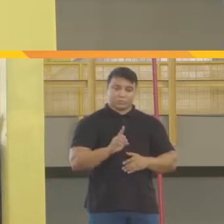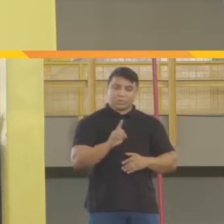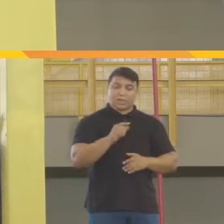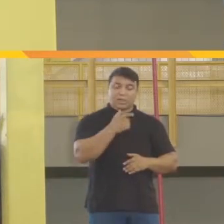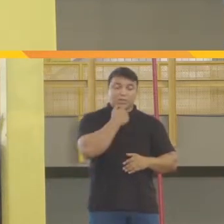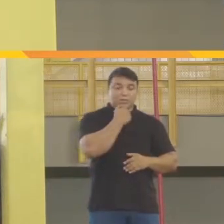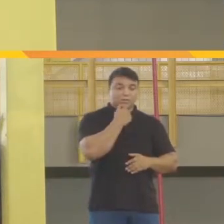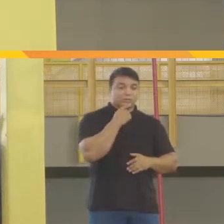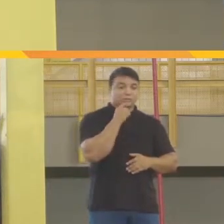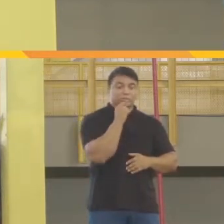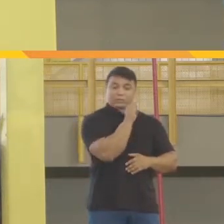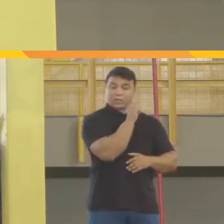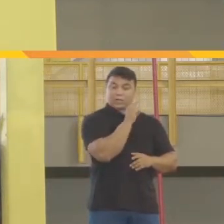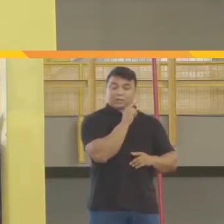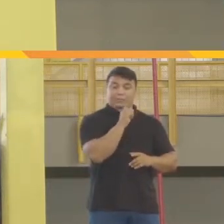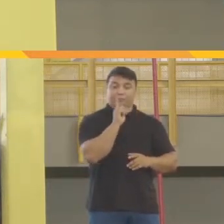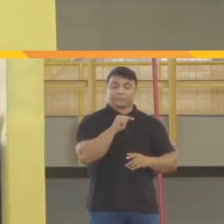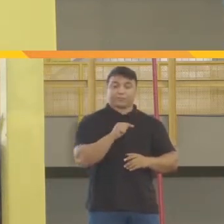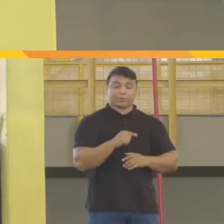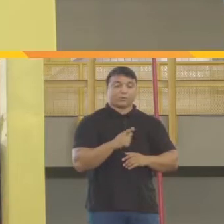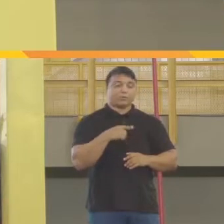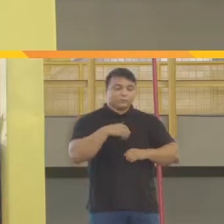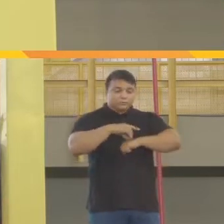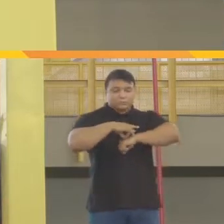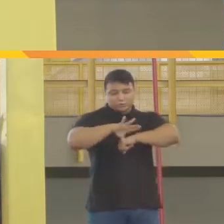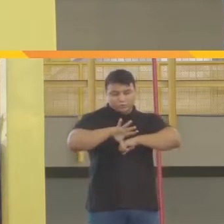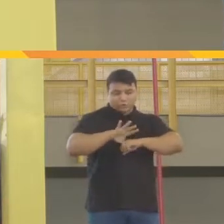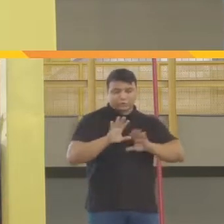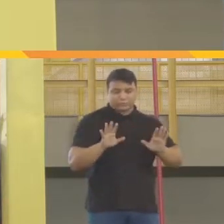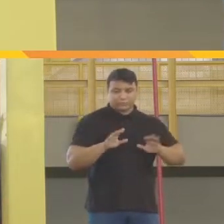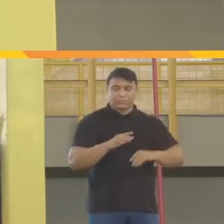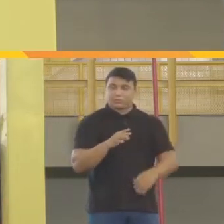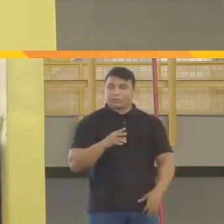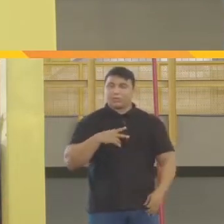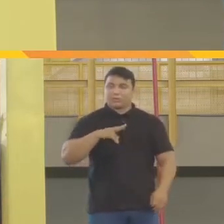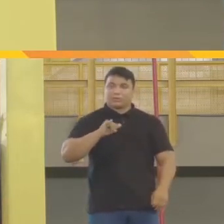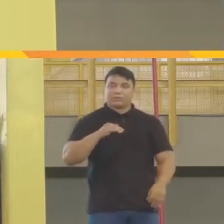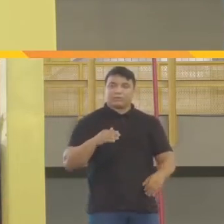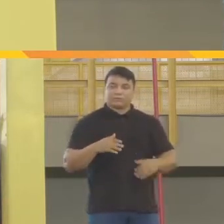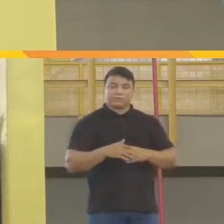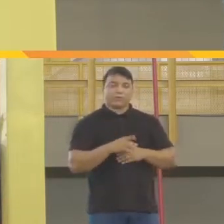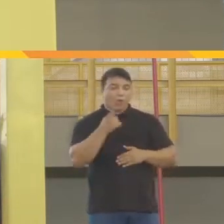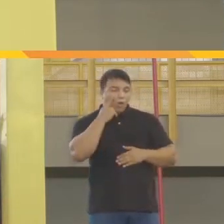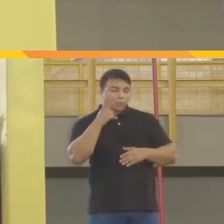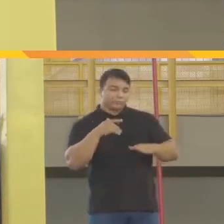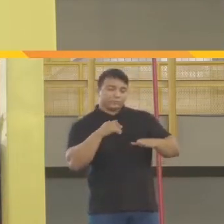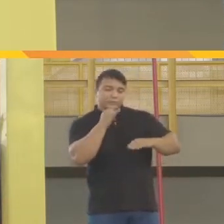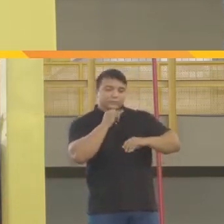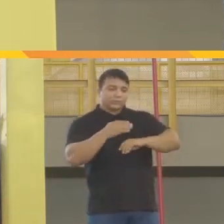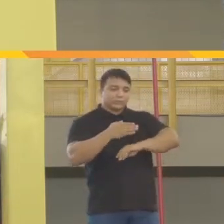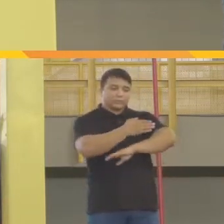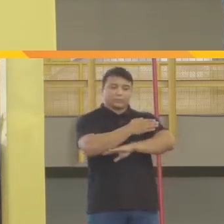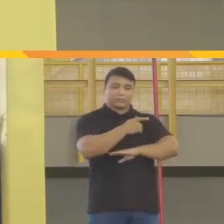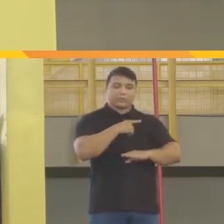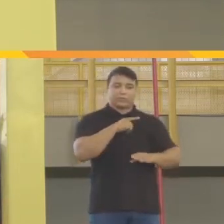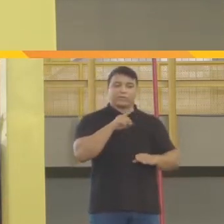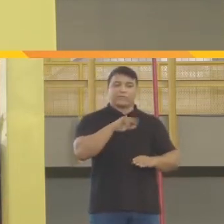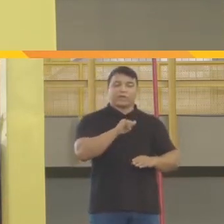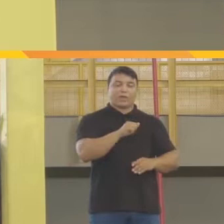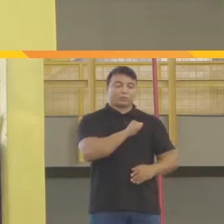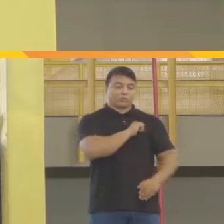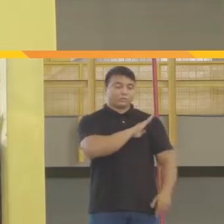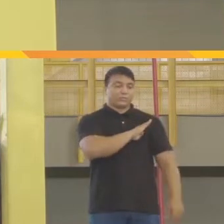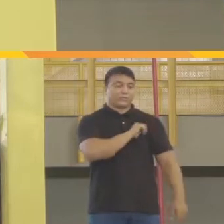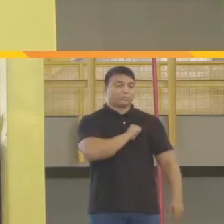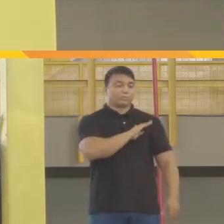Não, não é o Miguel Dias. Eu vou dar uma dica. Quem vai ali para o ramo? Vamos ver. Quem vai ali para o ramo do terminal de Antônio